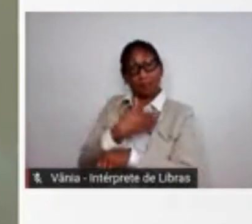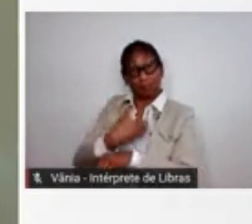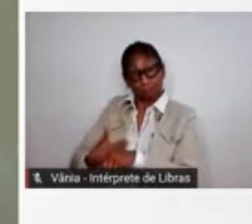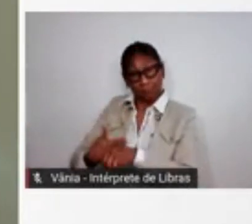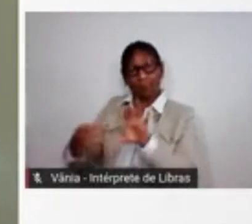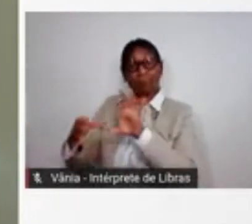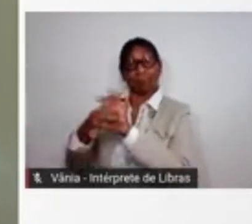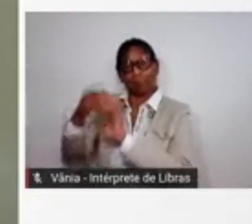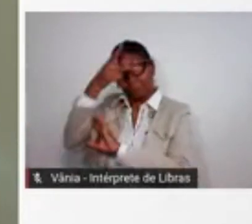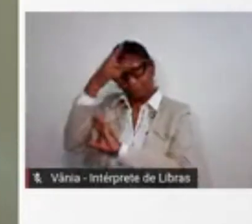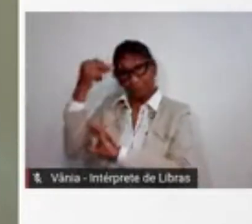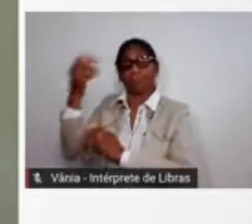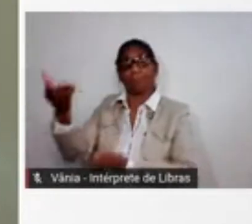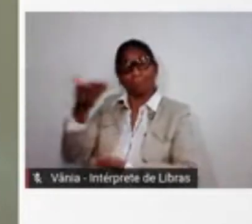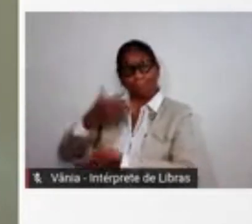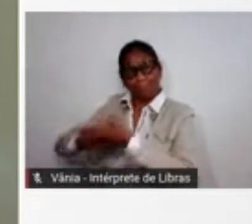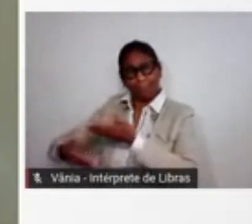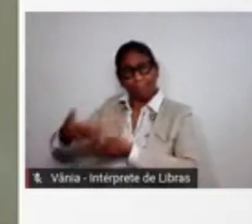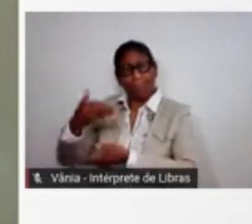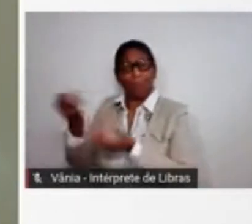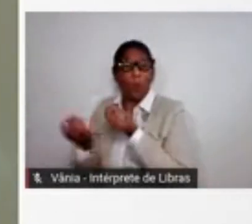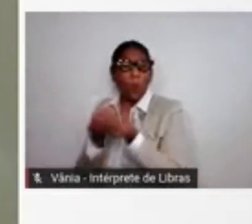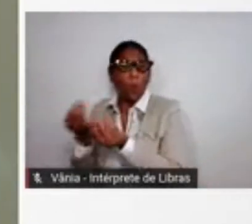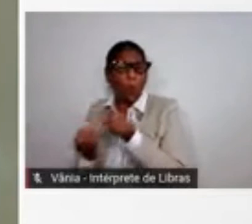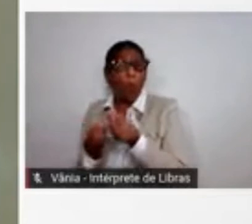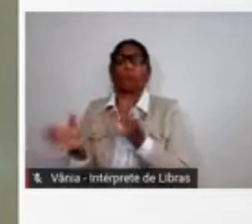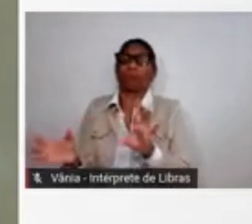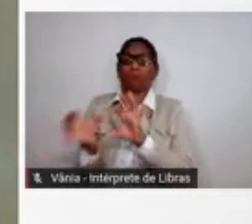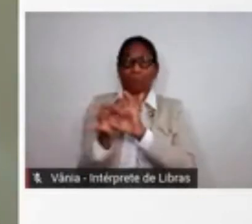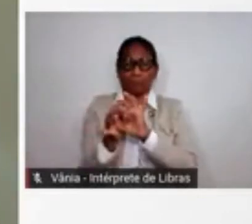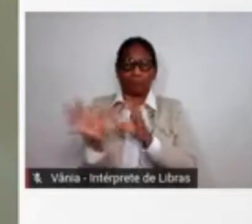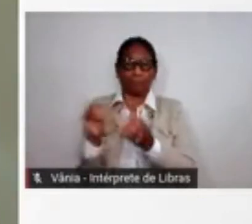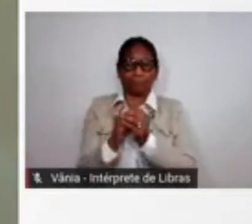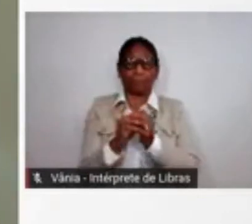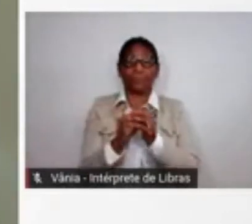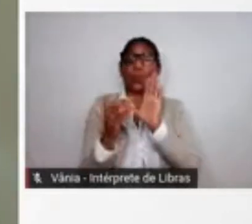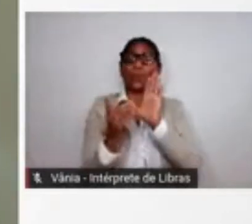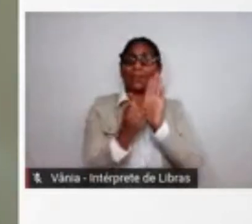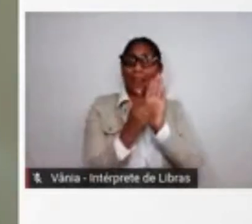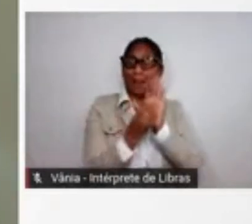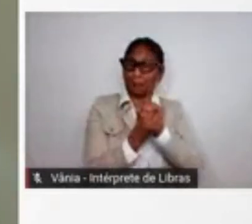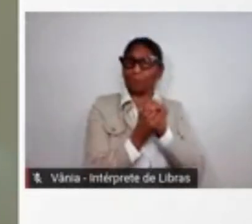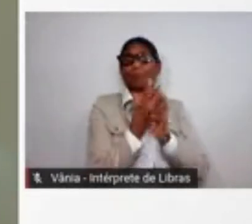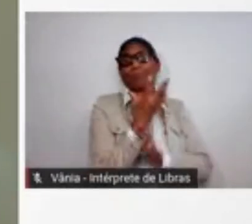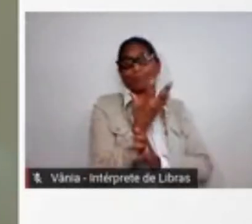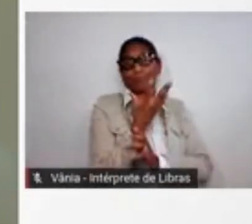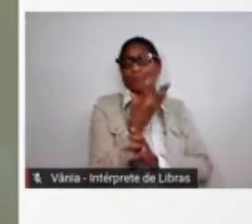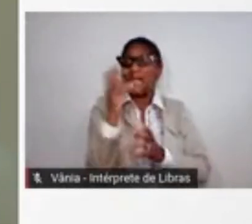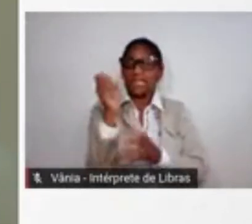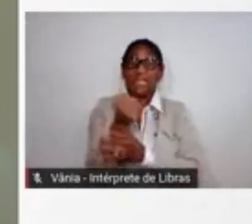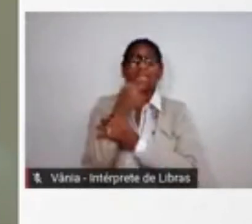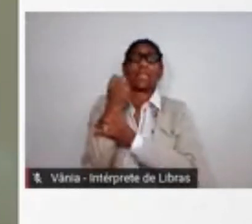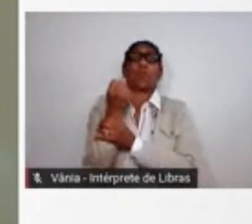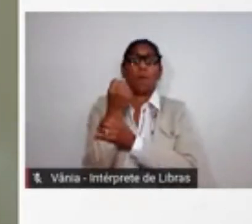gestão compartilhada. A judicialização veio no sentido de justamente assegurar esta